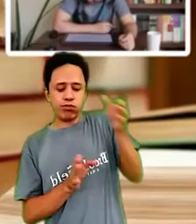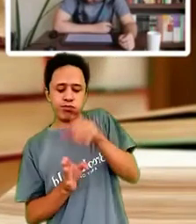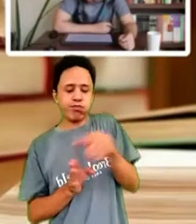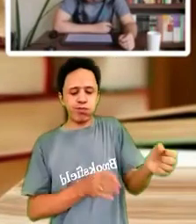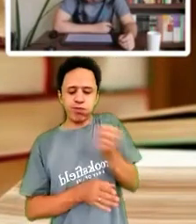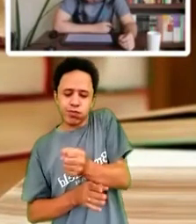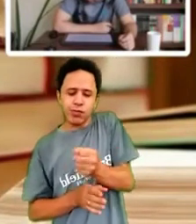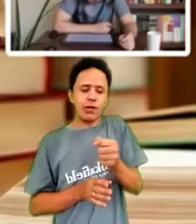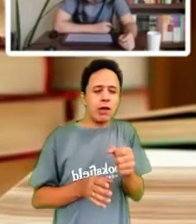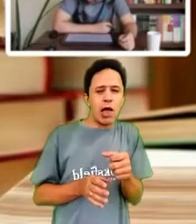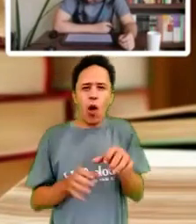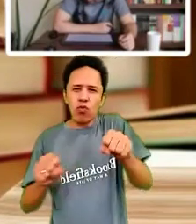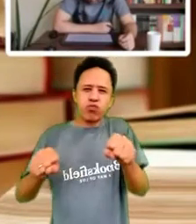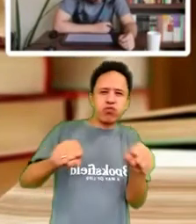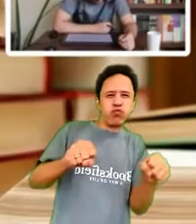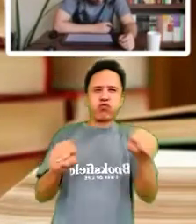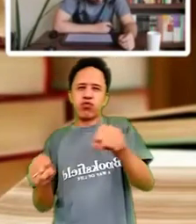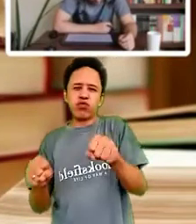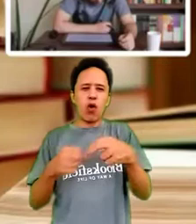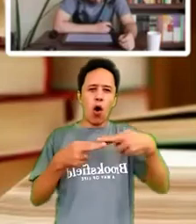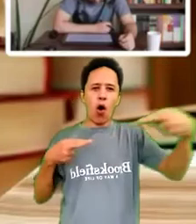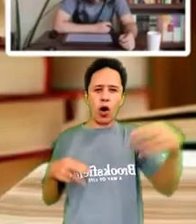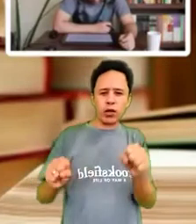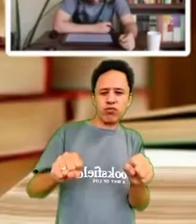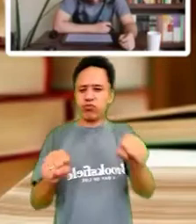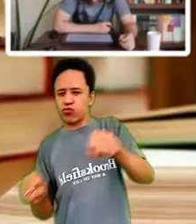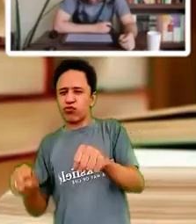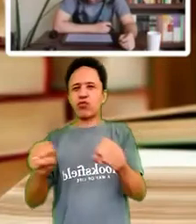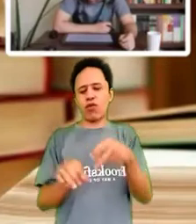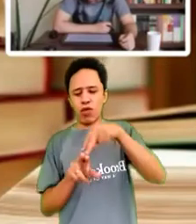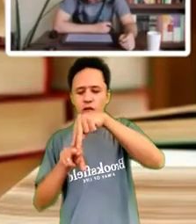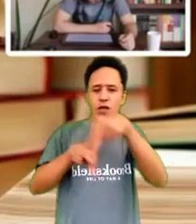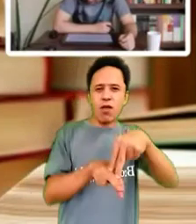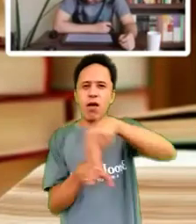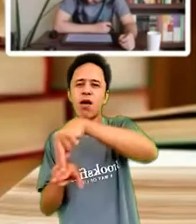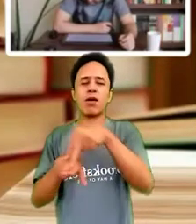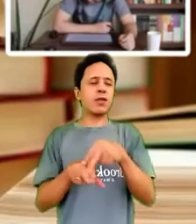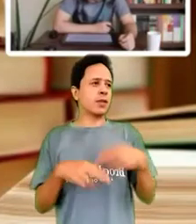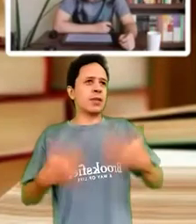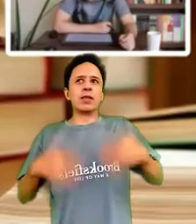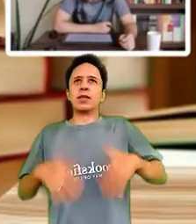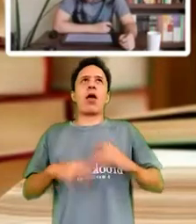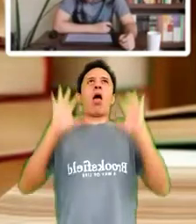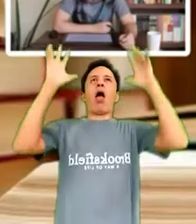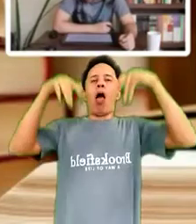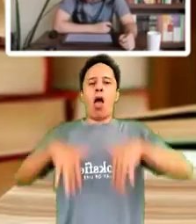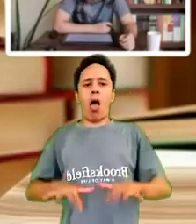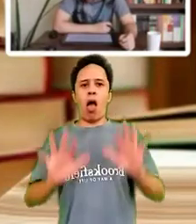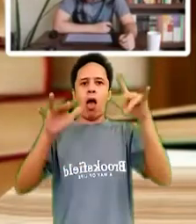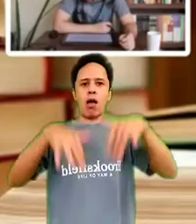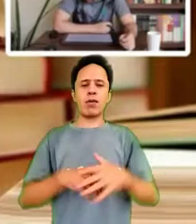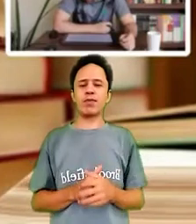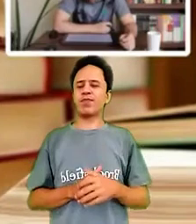a corda. Tentou outra, não larguei. Ele falou, decide, vai ou não vai? Falei, tô insegura, tá grande demais. A gente